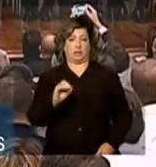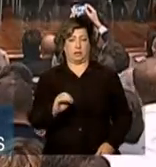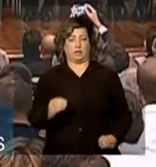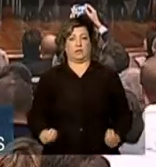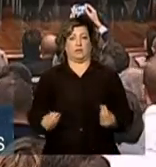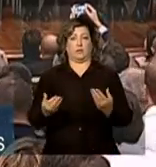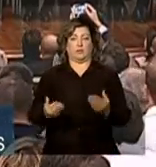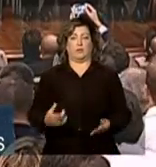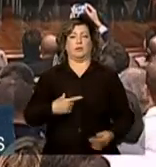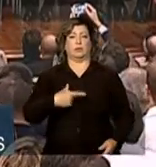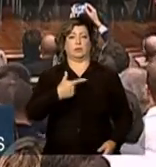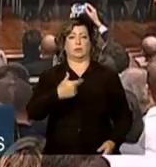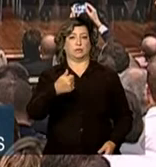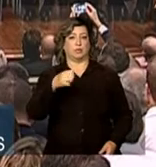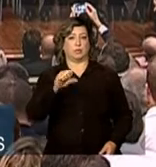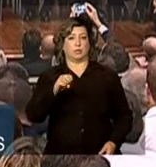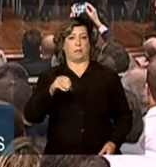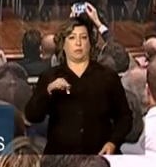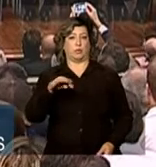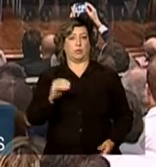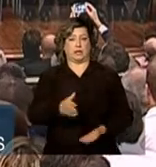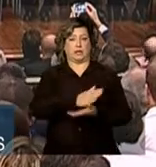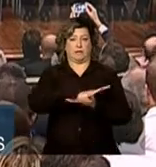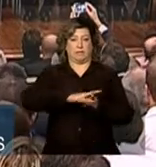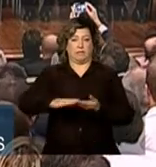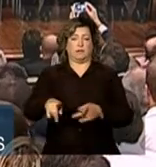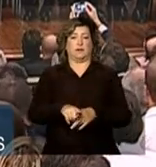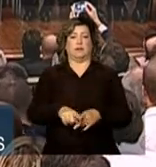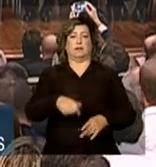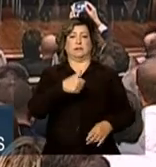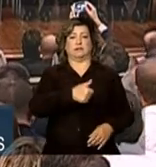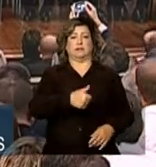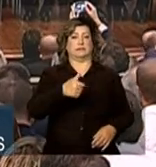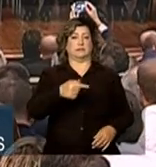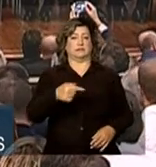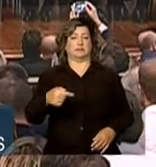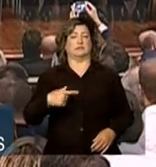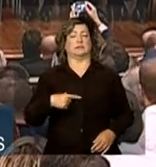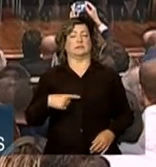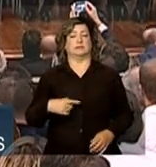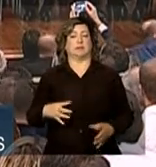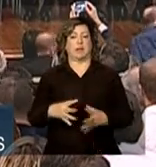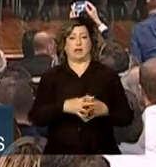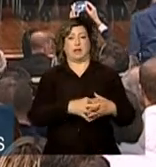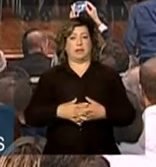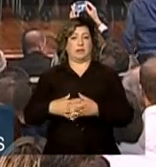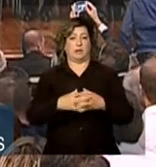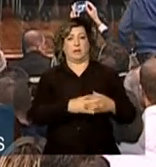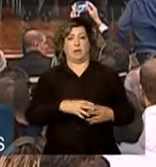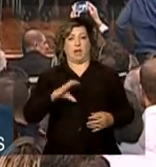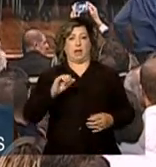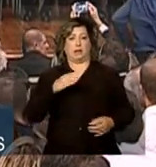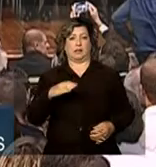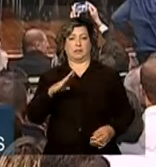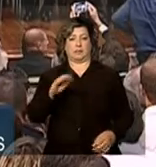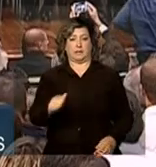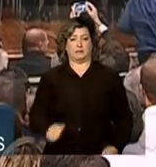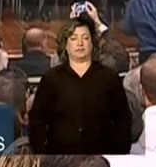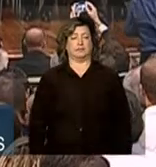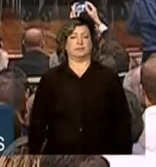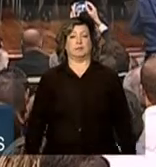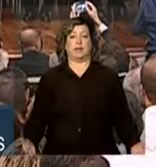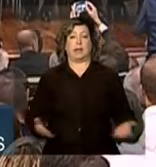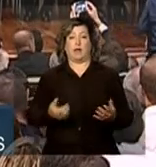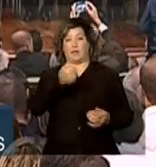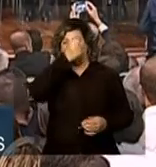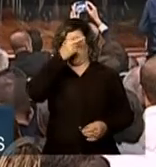doadas, 218 motoniveladoras e 167 caminhões caçamba. Convidamos os prefeitos dos seguintes